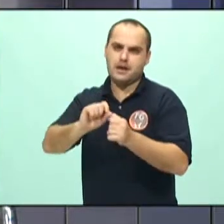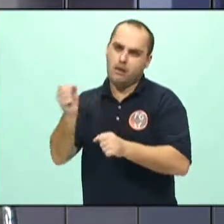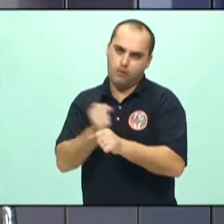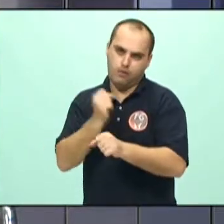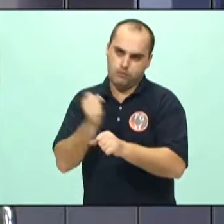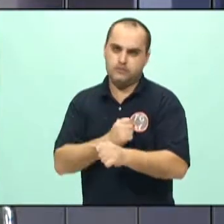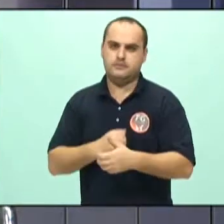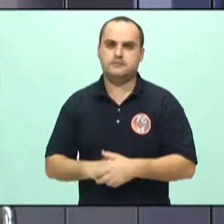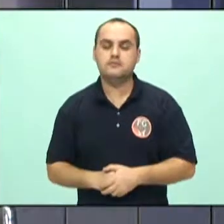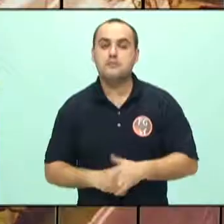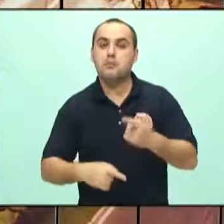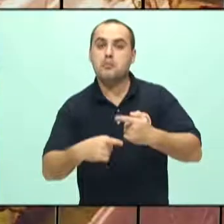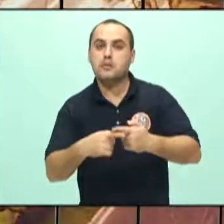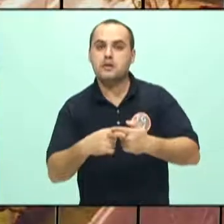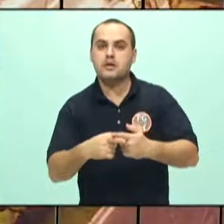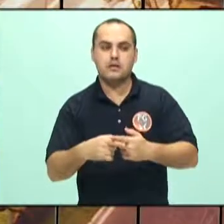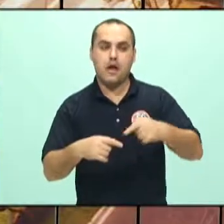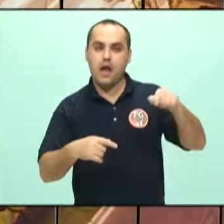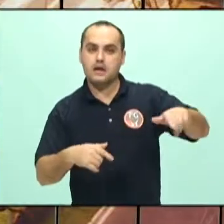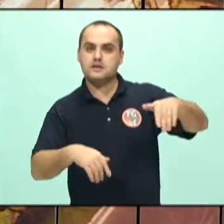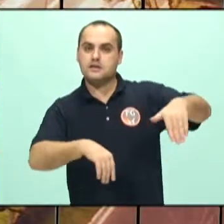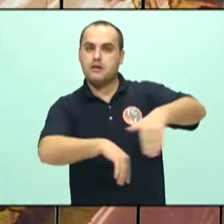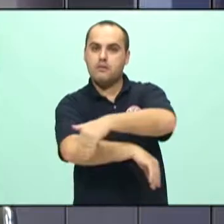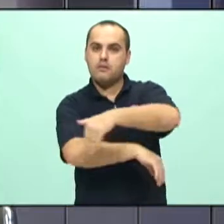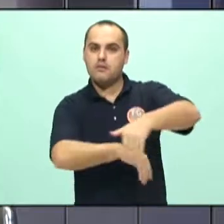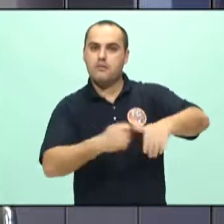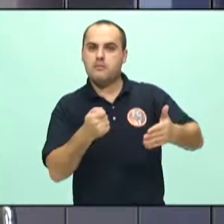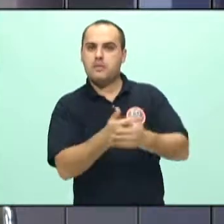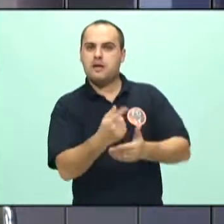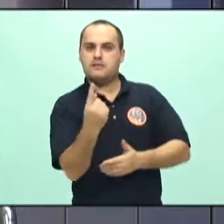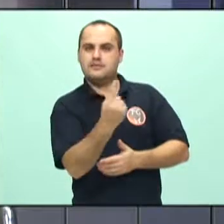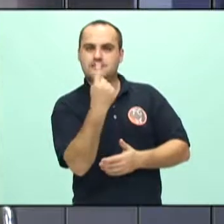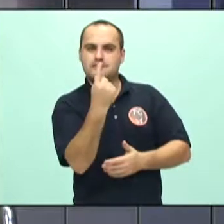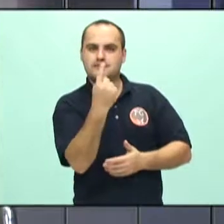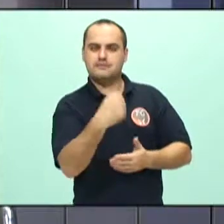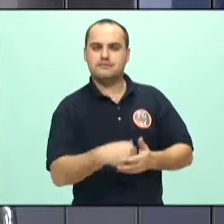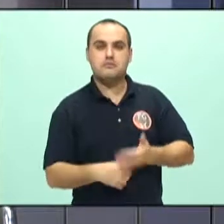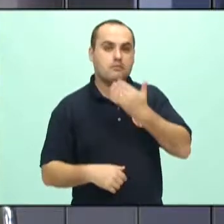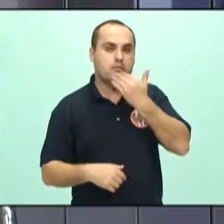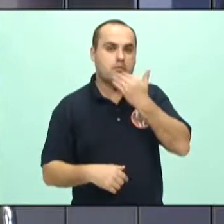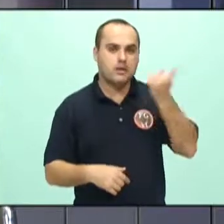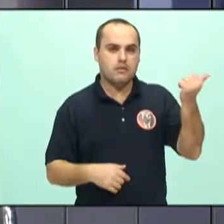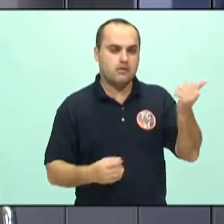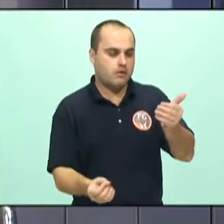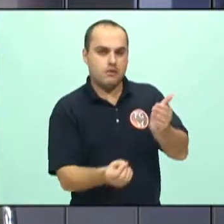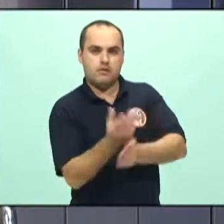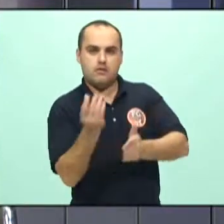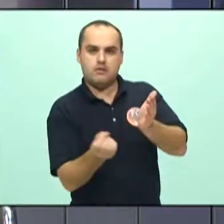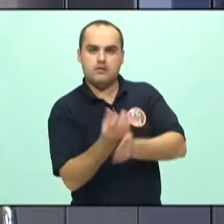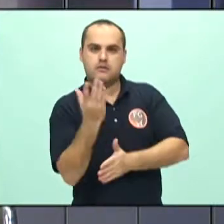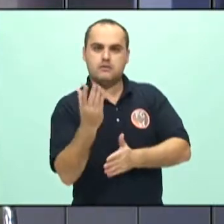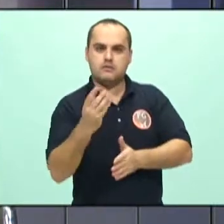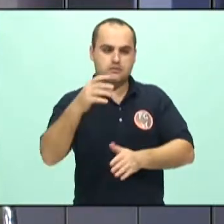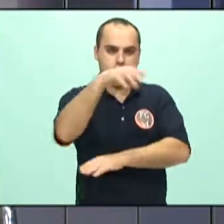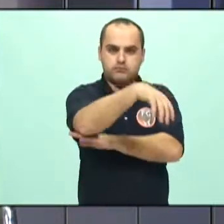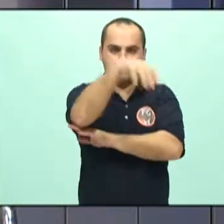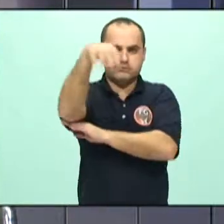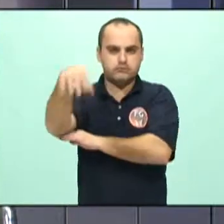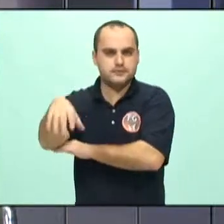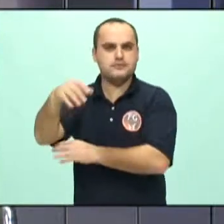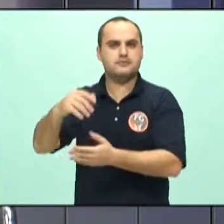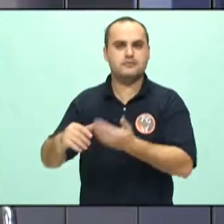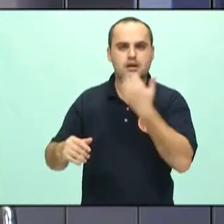a via portuária é uma obra que vai se pagar, né? Com a via portuária pronta, nós vamos melhorar a nossa produtividade, melhorar a movimentação de cargas, a